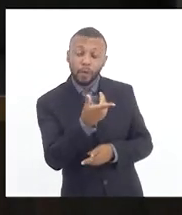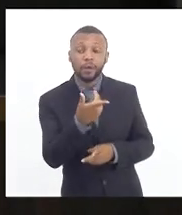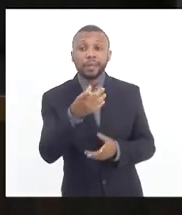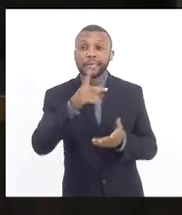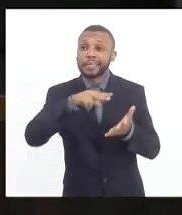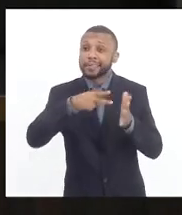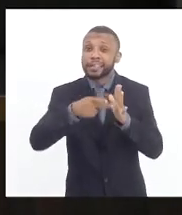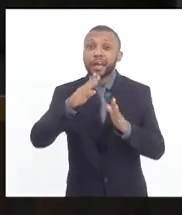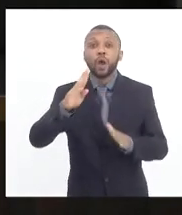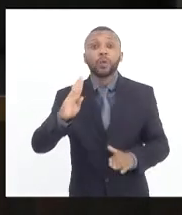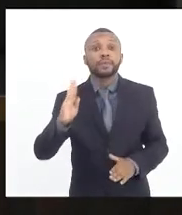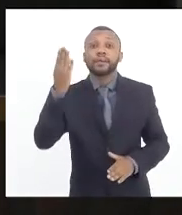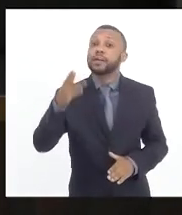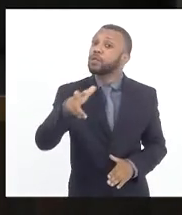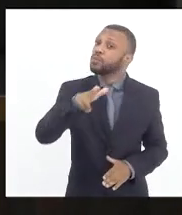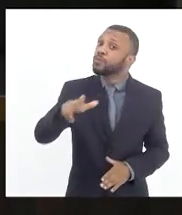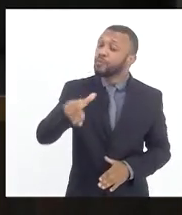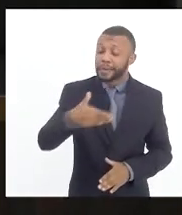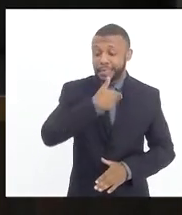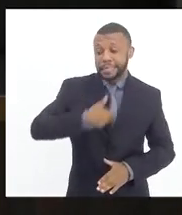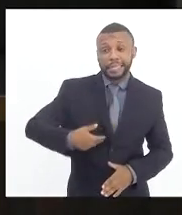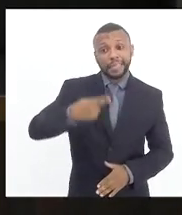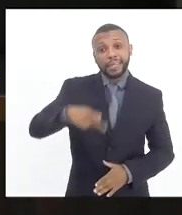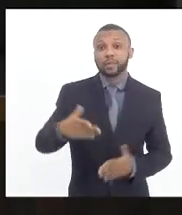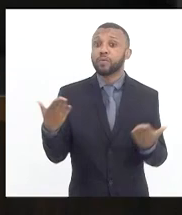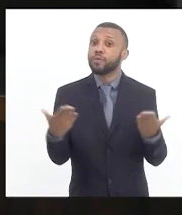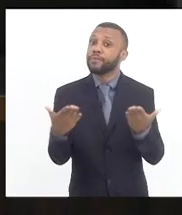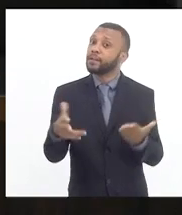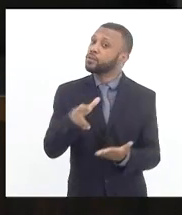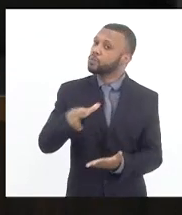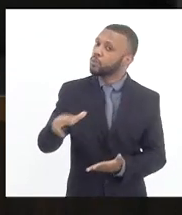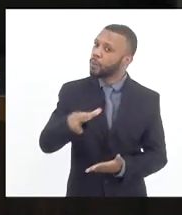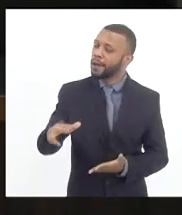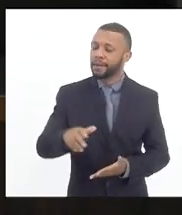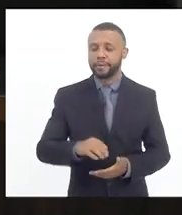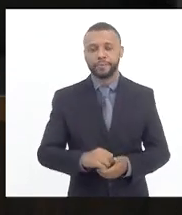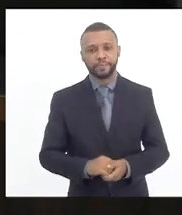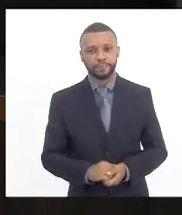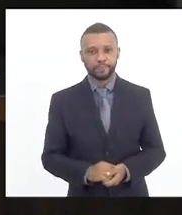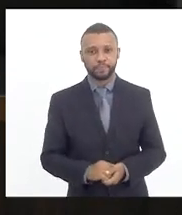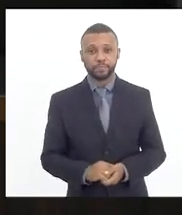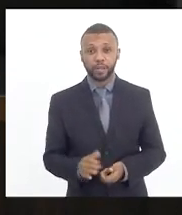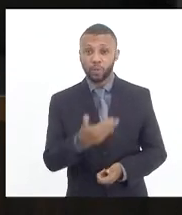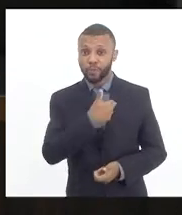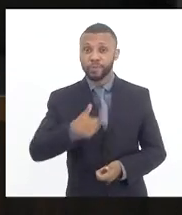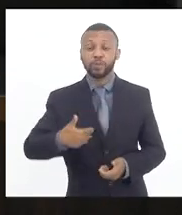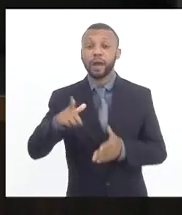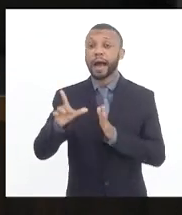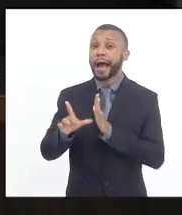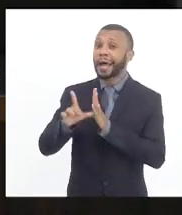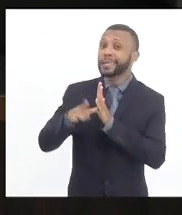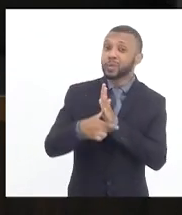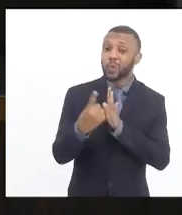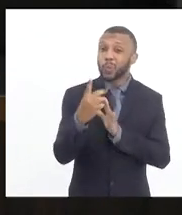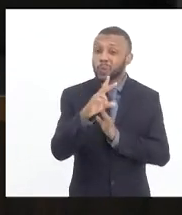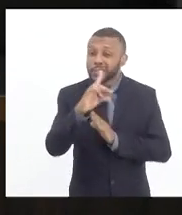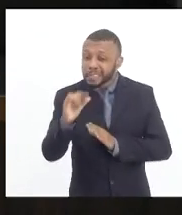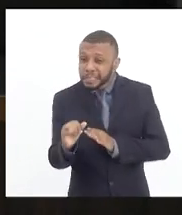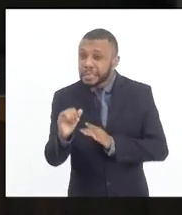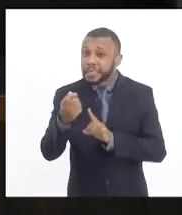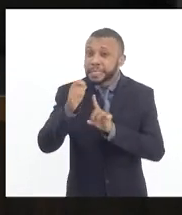traição não foi deste governo e não é besta o governo de governo atrasou um dia de salário